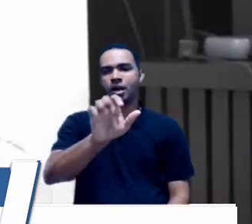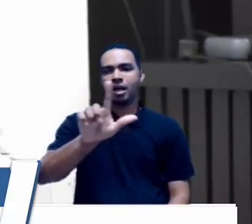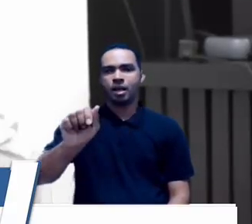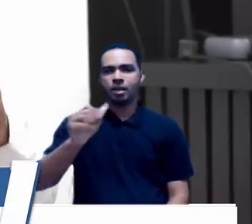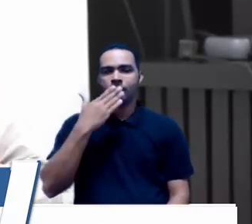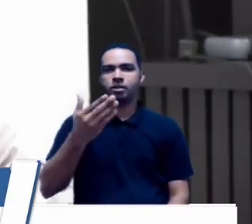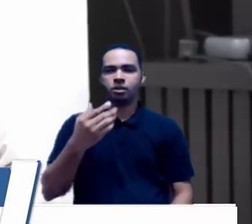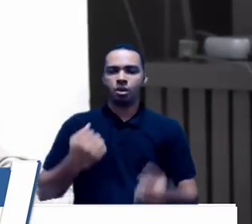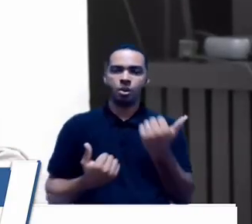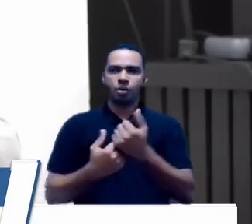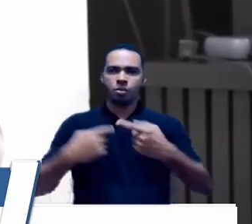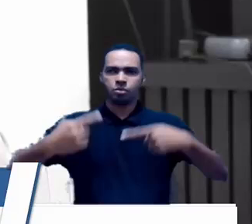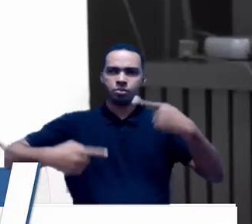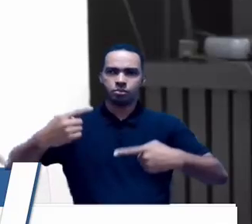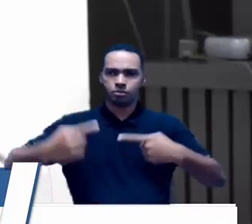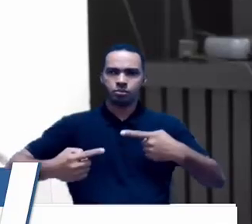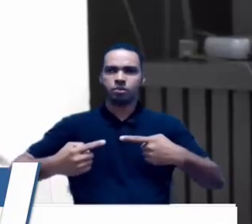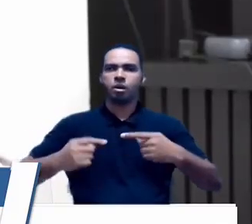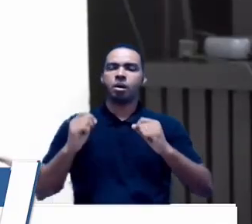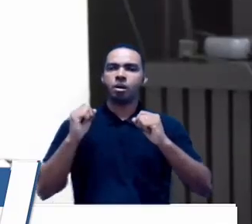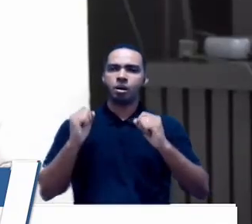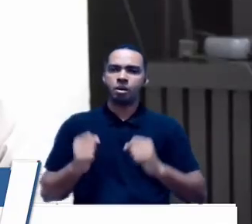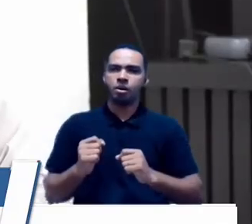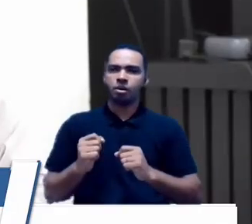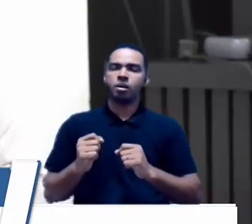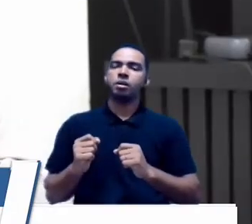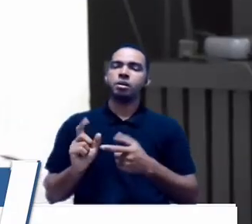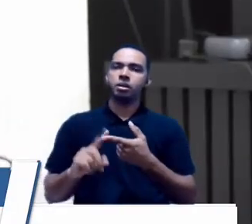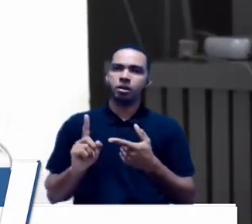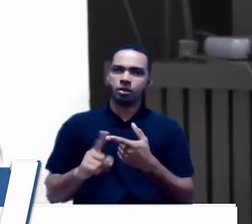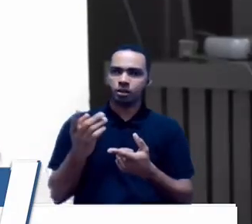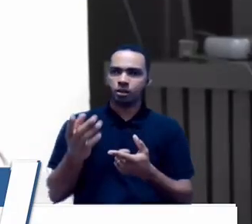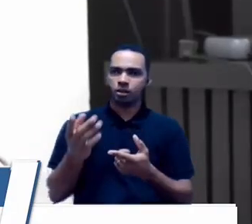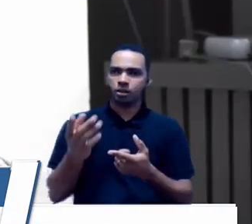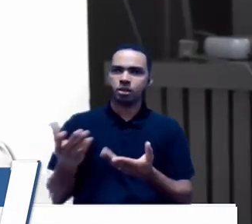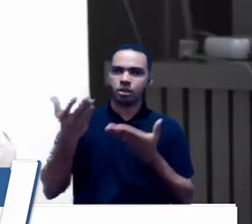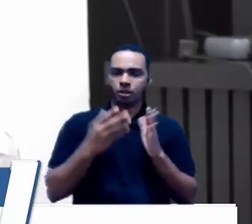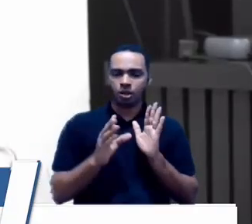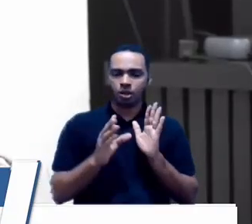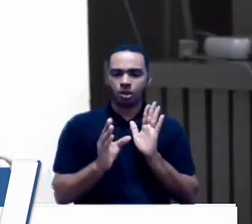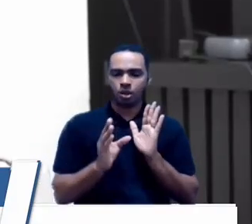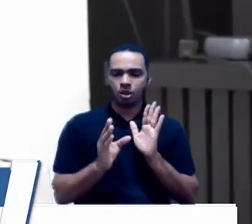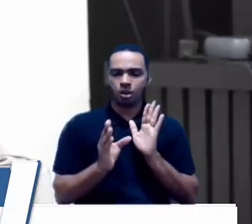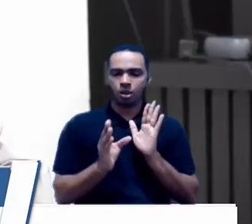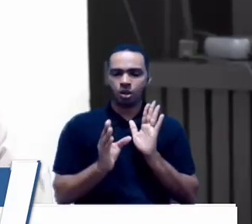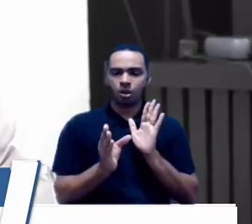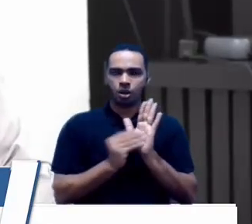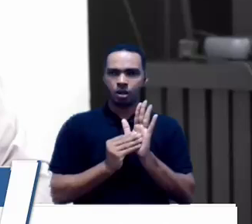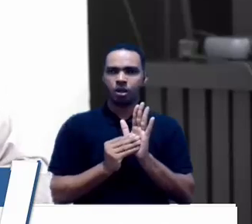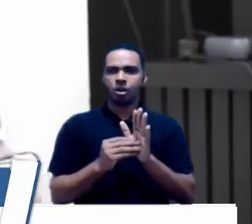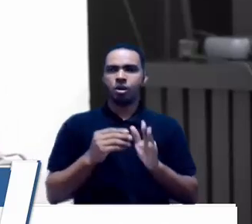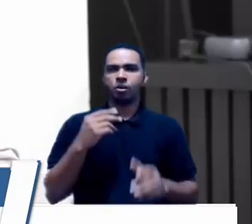Apoio político, porque ajuda eles, inclusive, eles receberam emenda parlamentar do Rafael Silva, do Ricardo Silva,